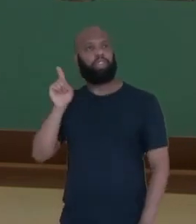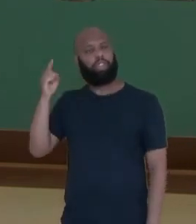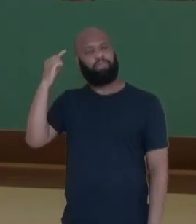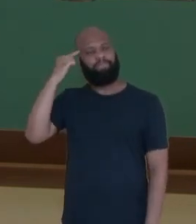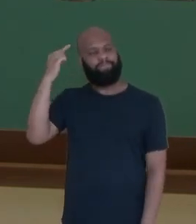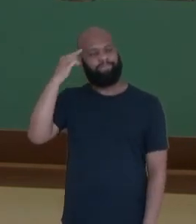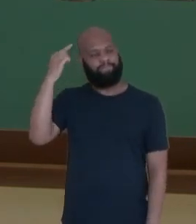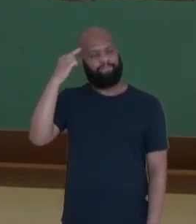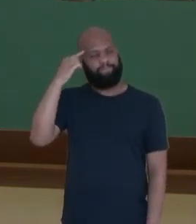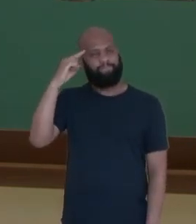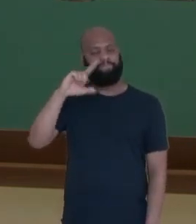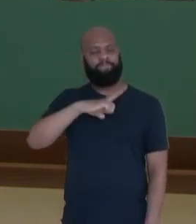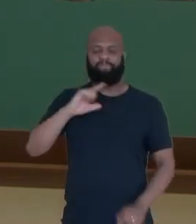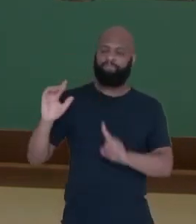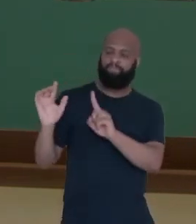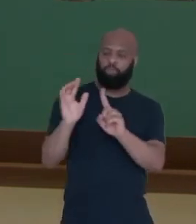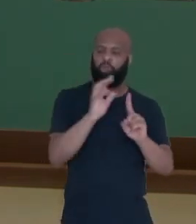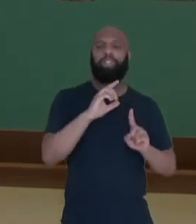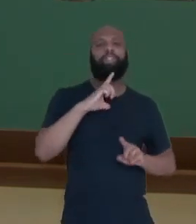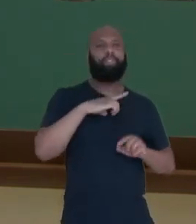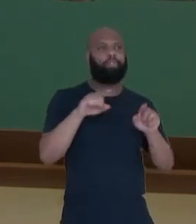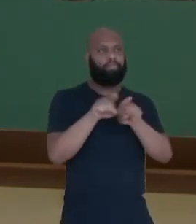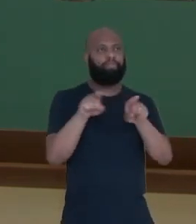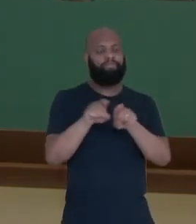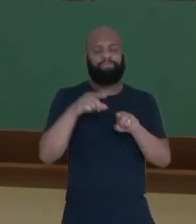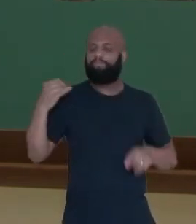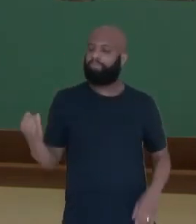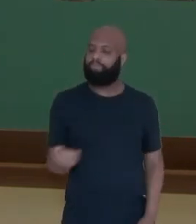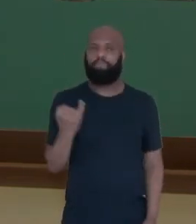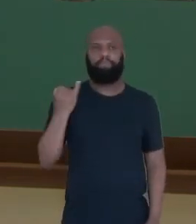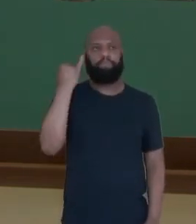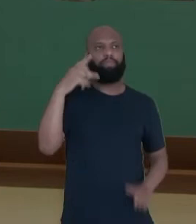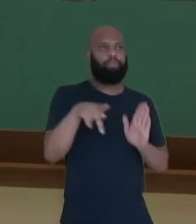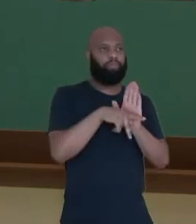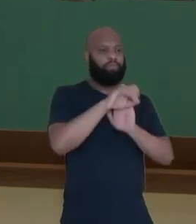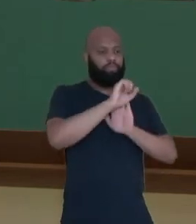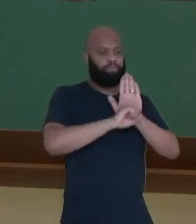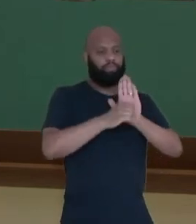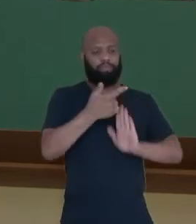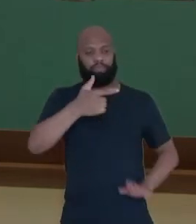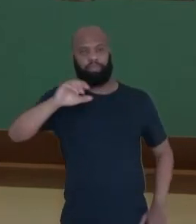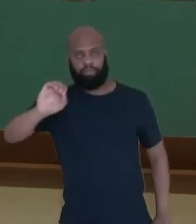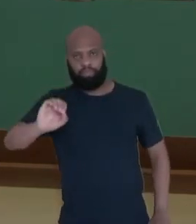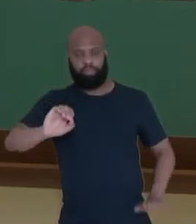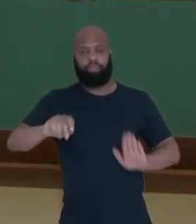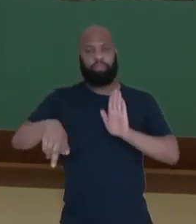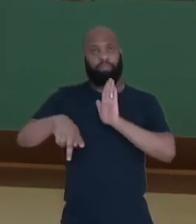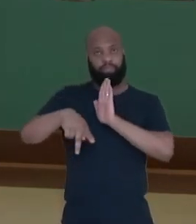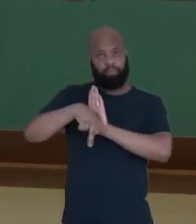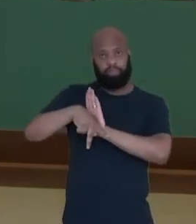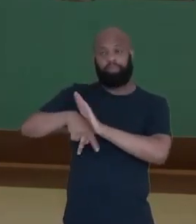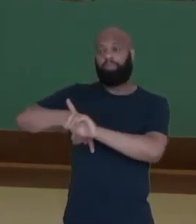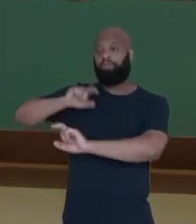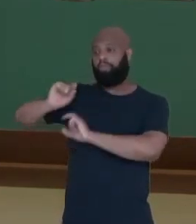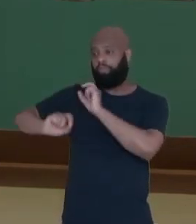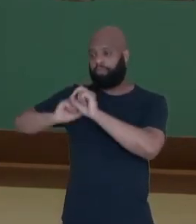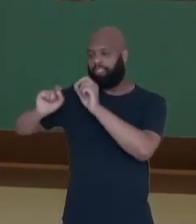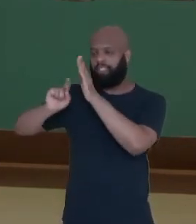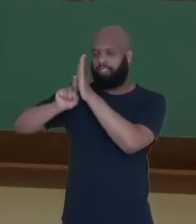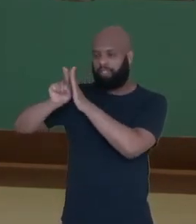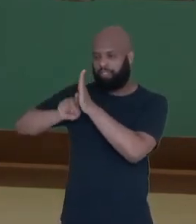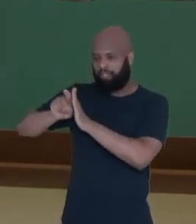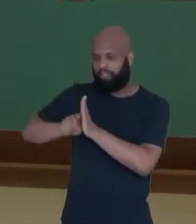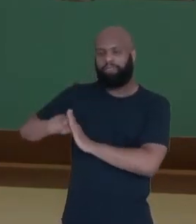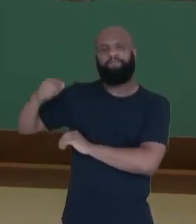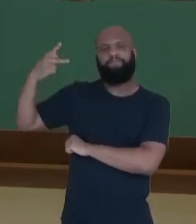pensadoras mais influentes, mais importantes do século XX, dadas as suas